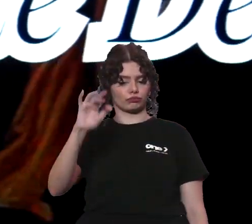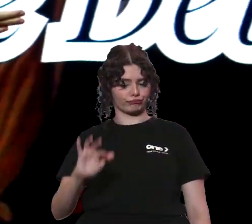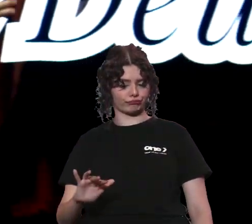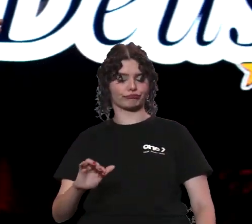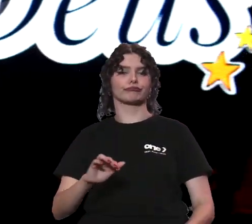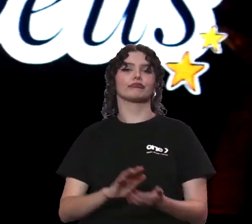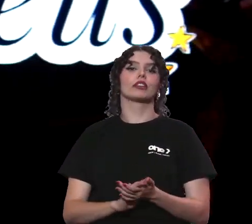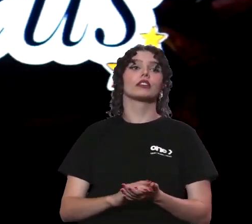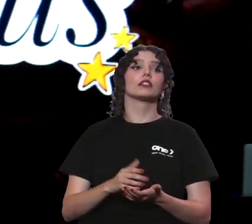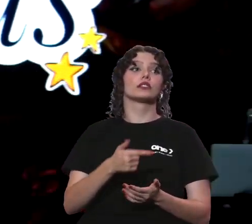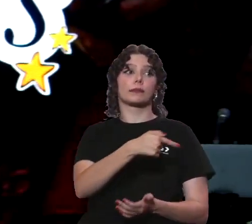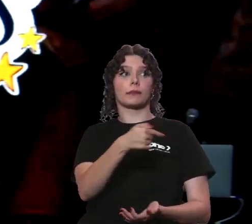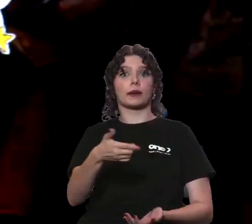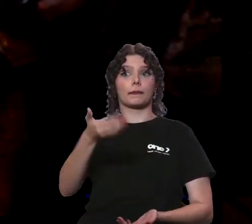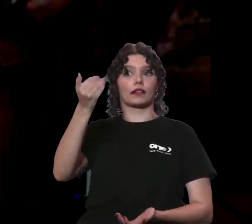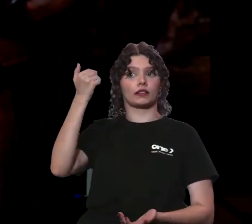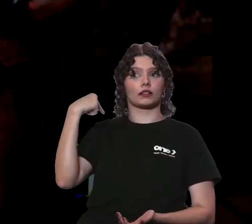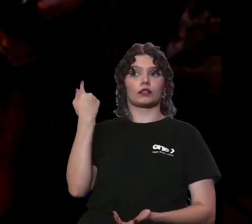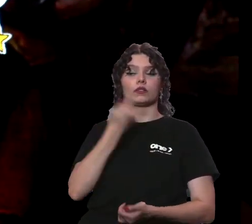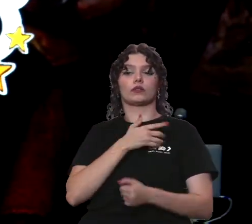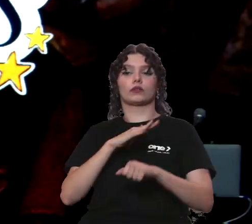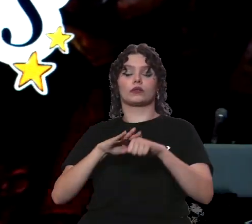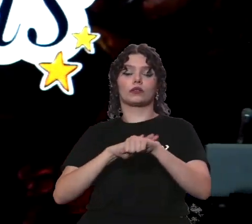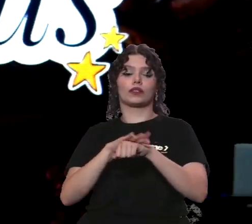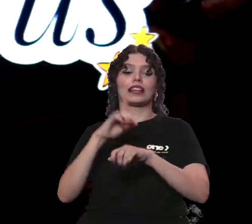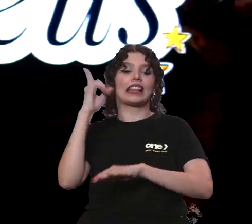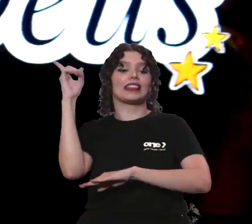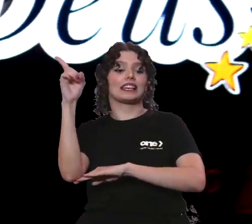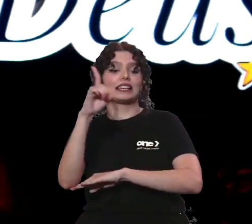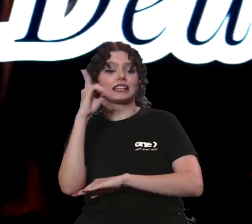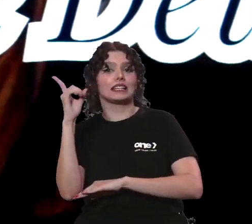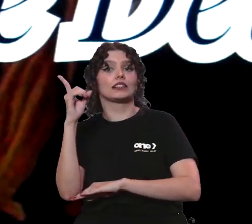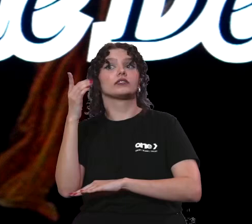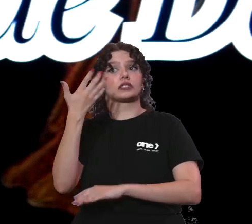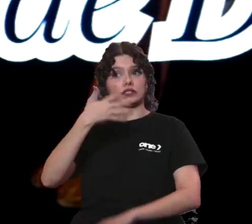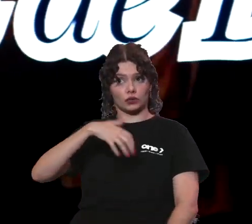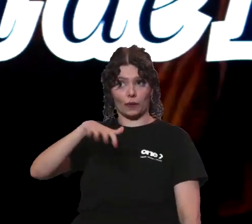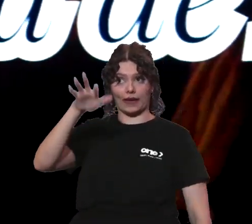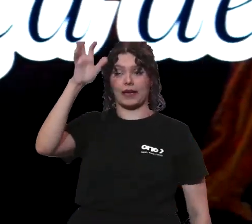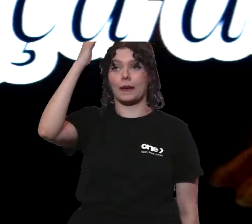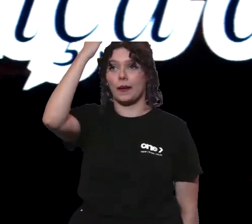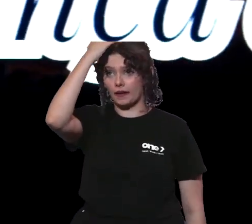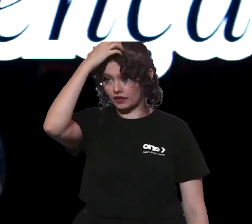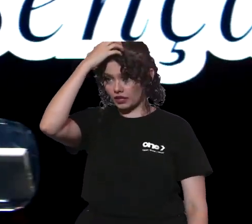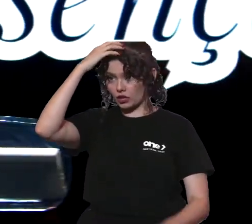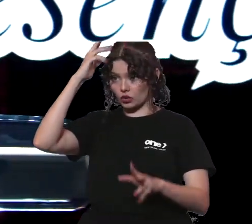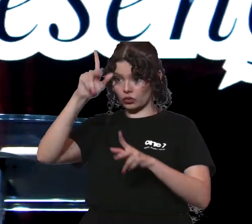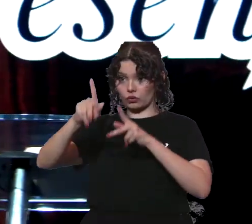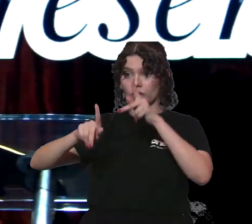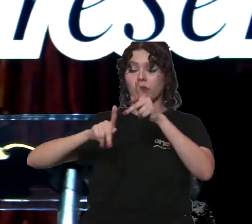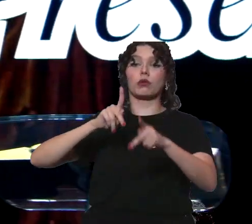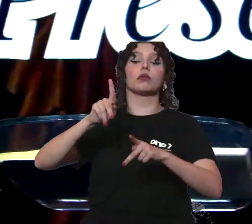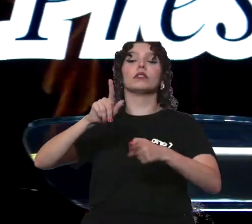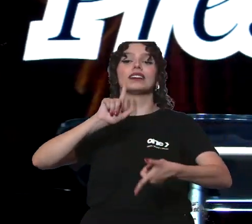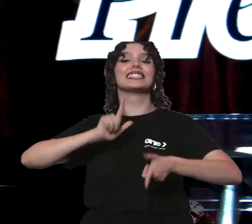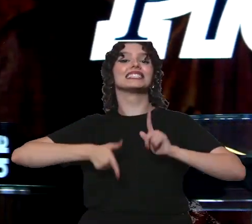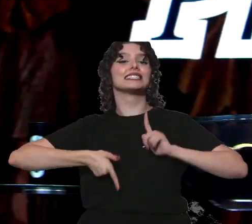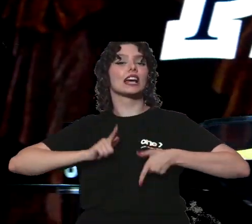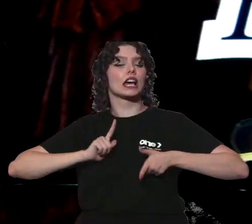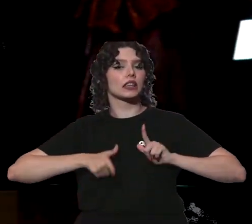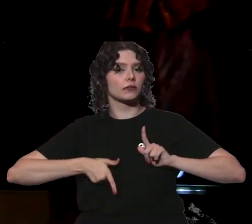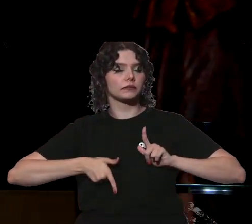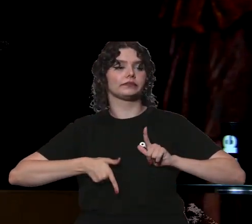a sua memória? A Bíblia diz que Davi havia se tornado rei do povo de Deus, rei do povo de